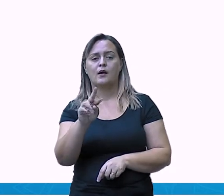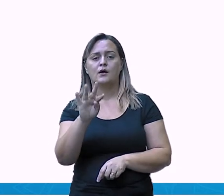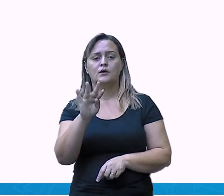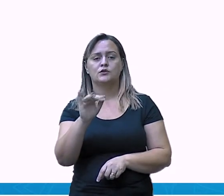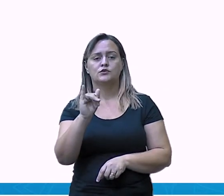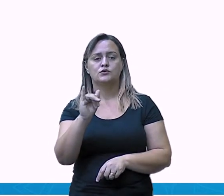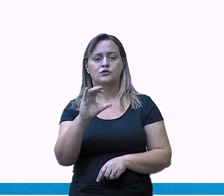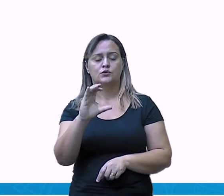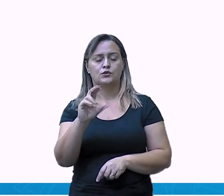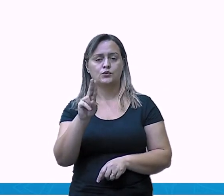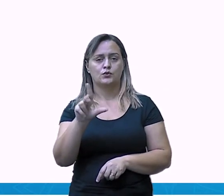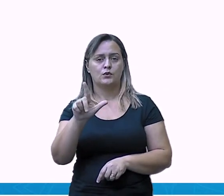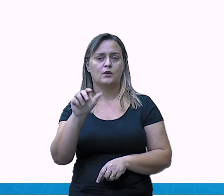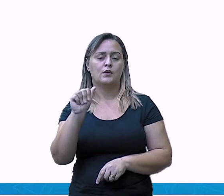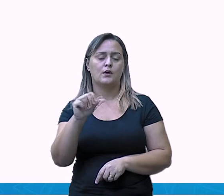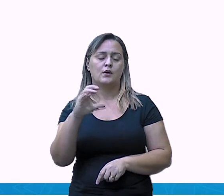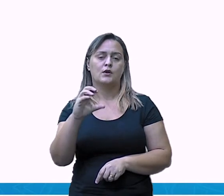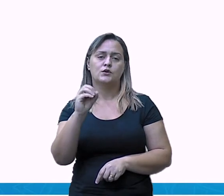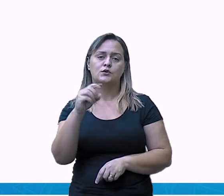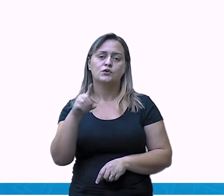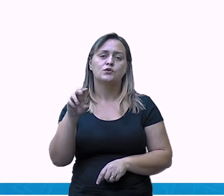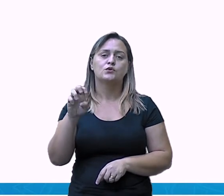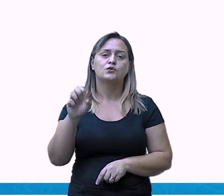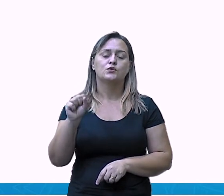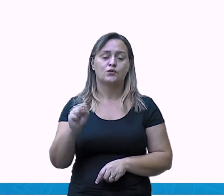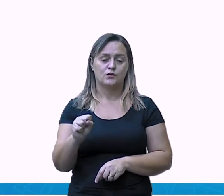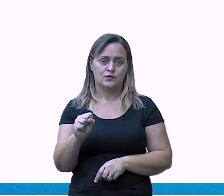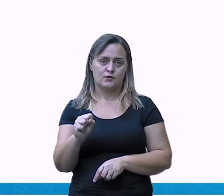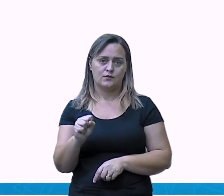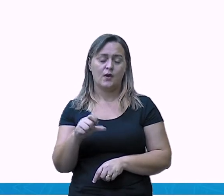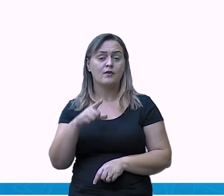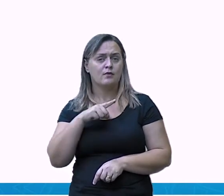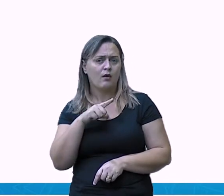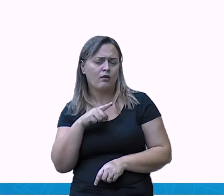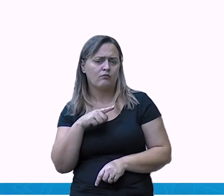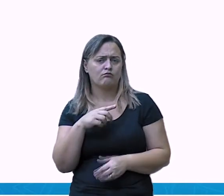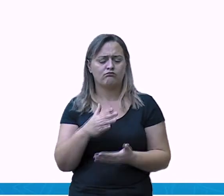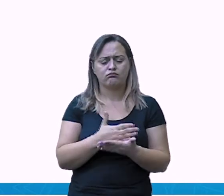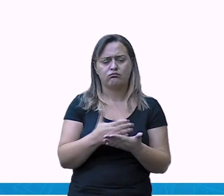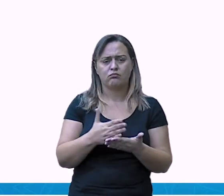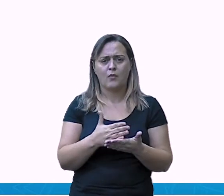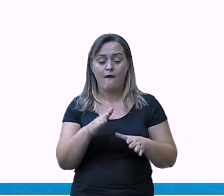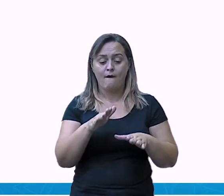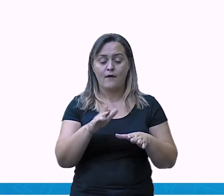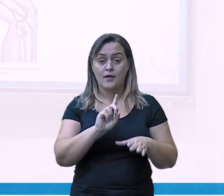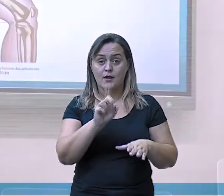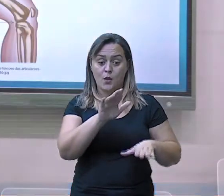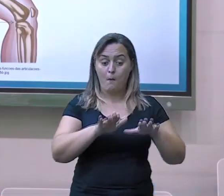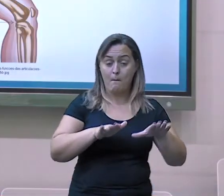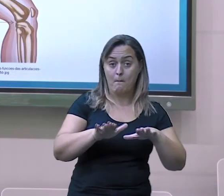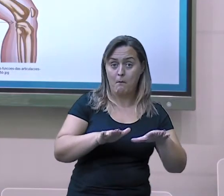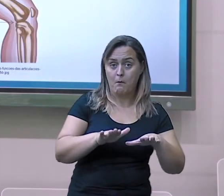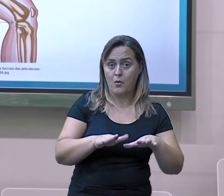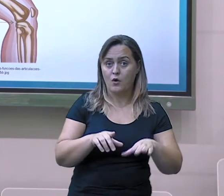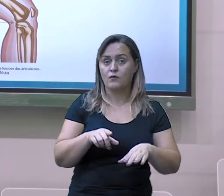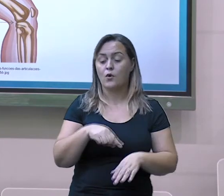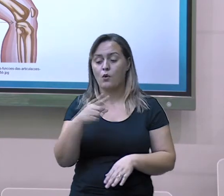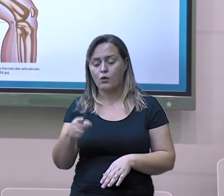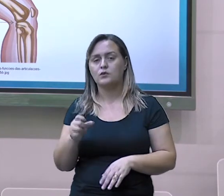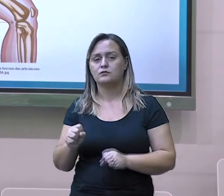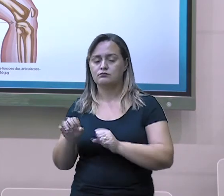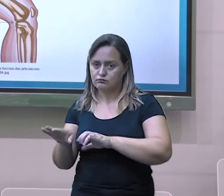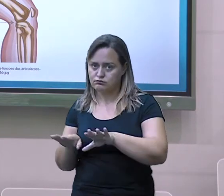seja, elas não se movem, e outras articulações que são móveis,